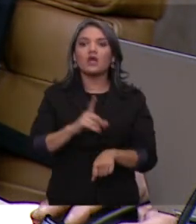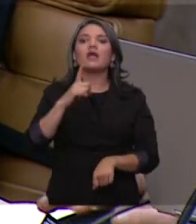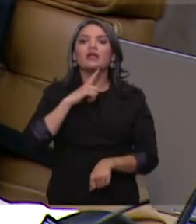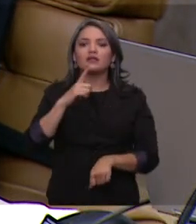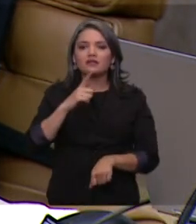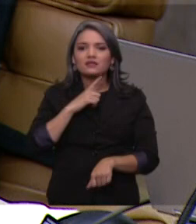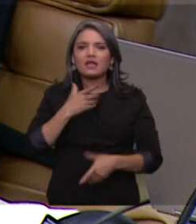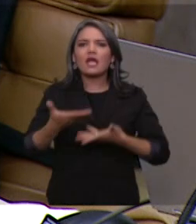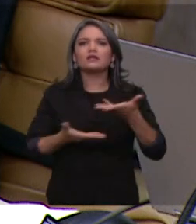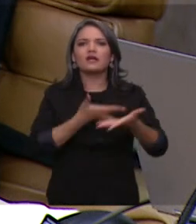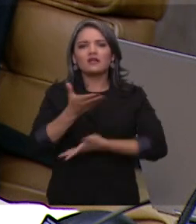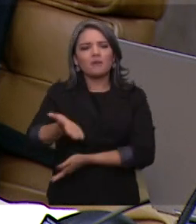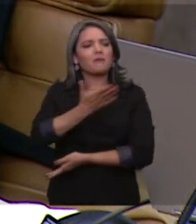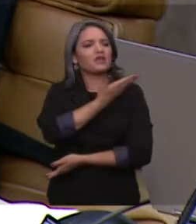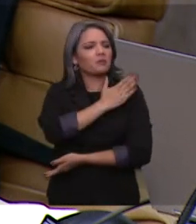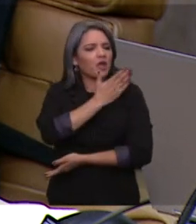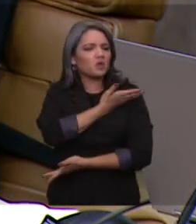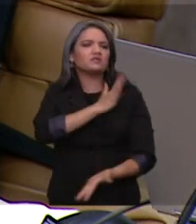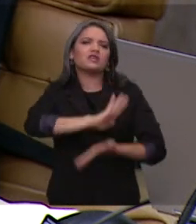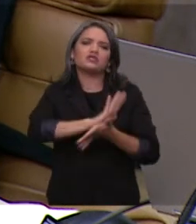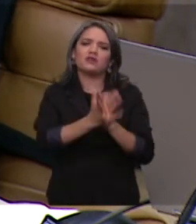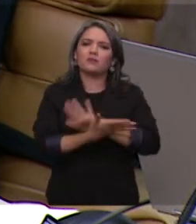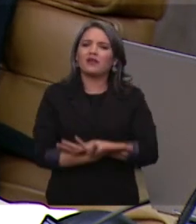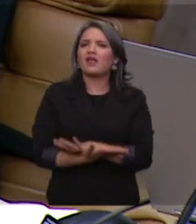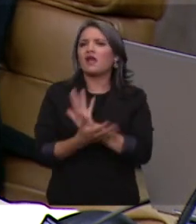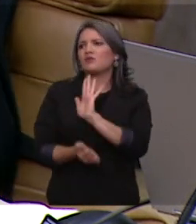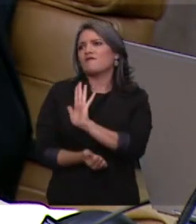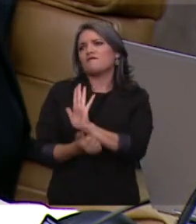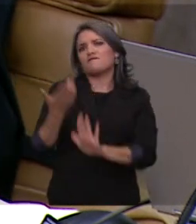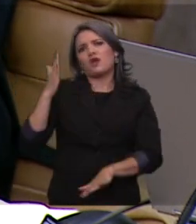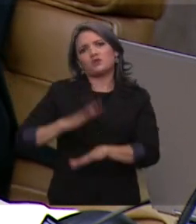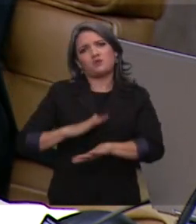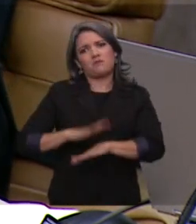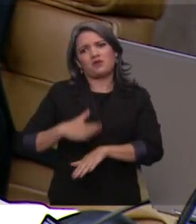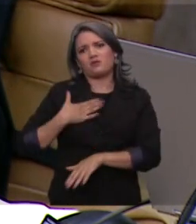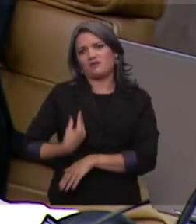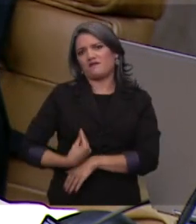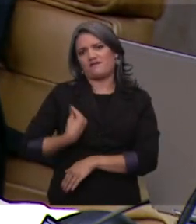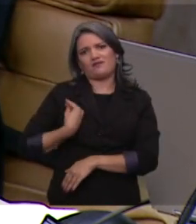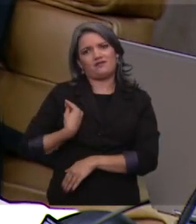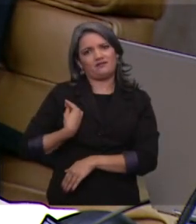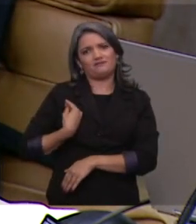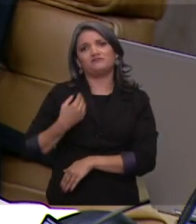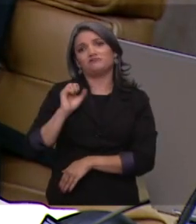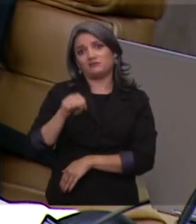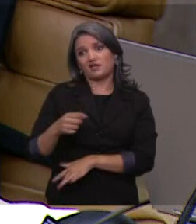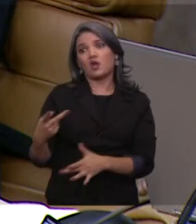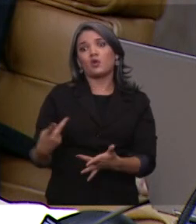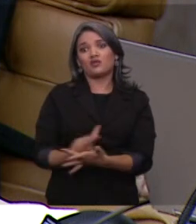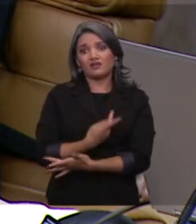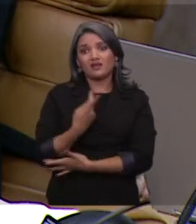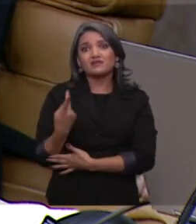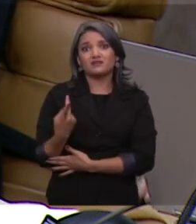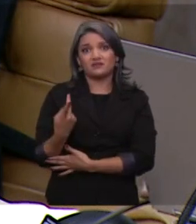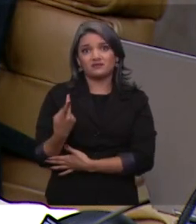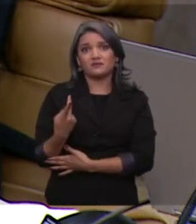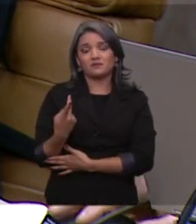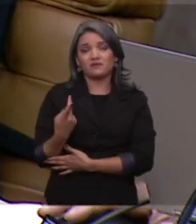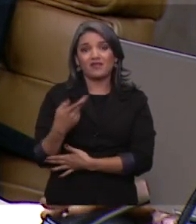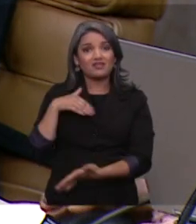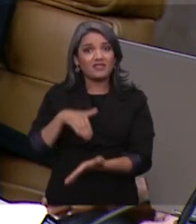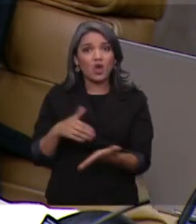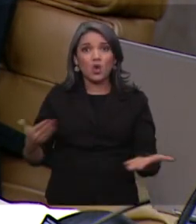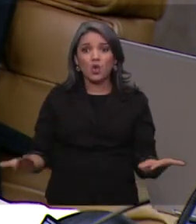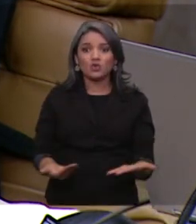desigualmente, em várias ocasiões na vida, e não muda por isso. Portanto, a história da busca da igualação, a ação